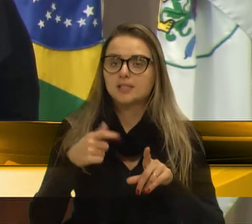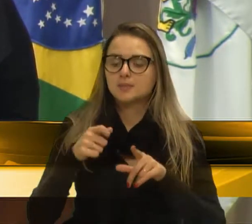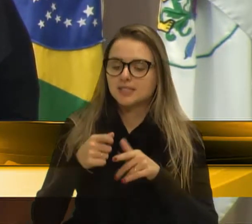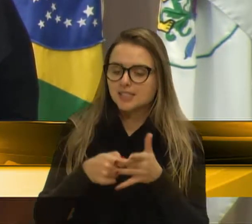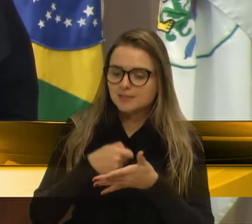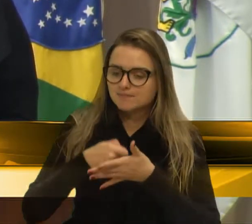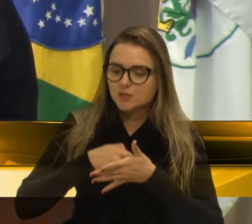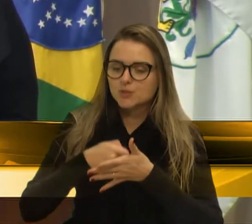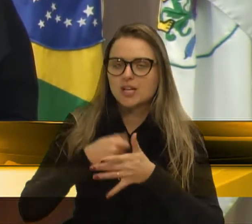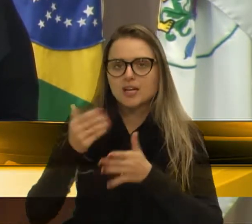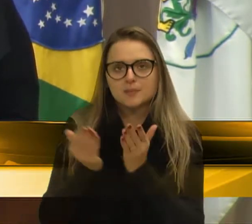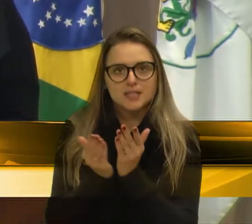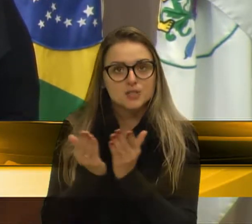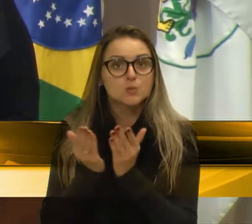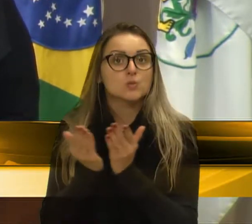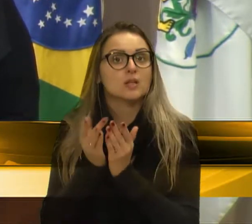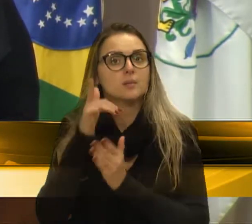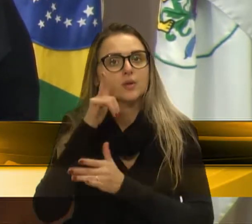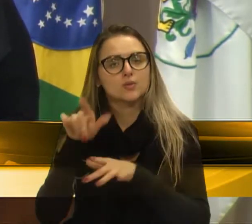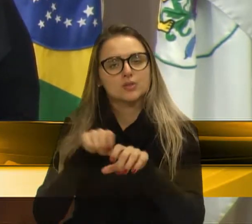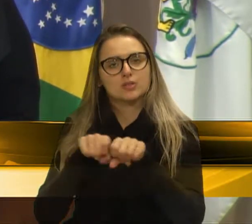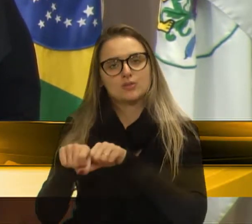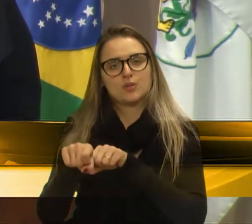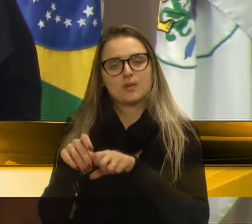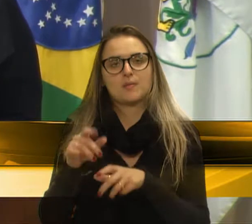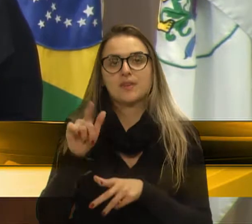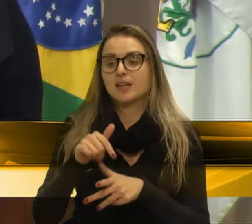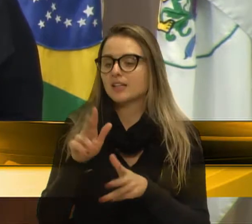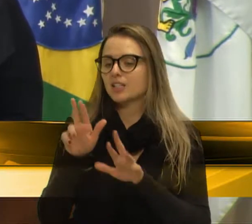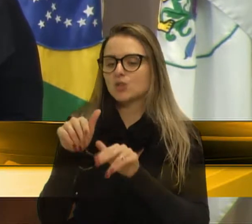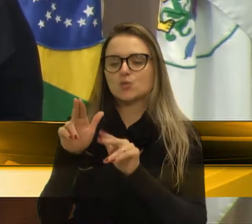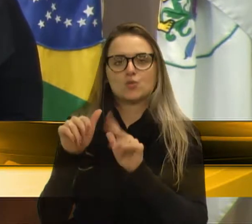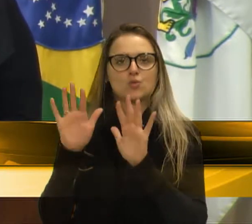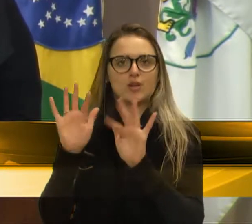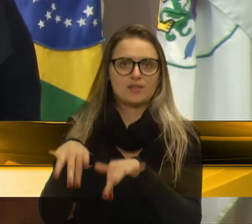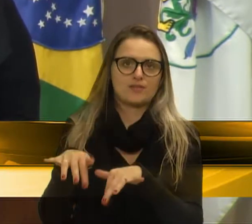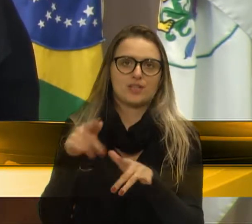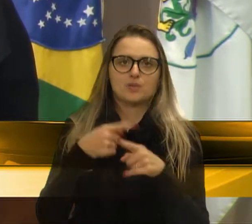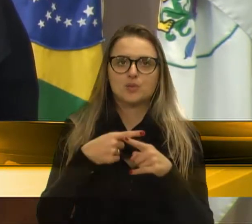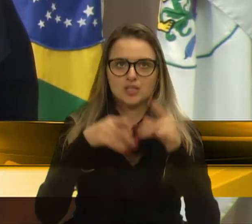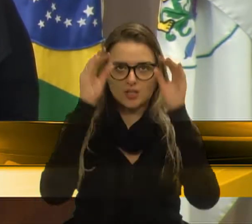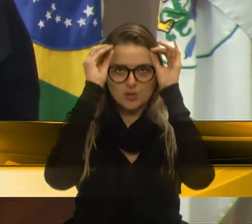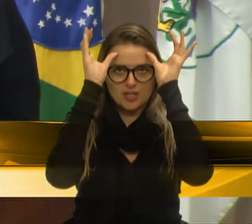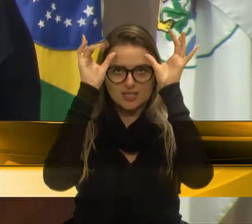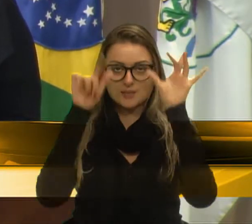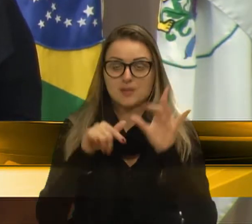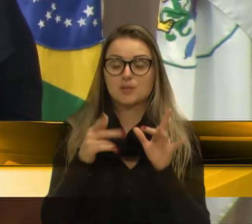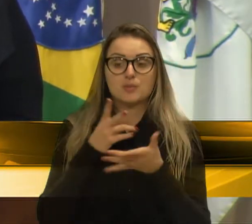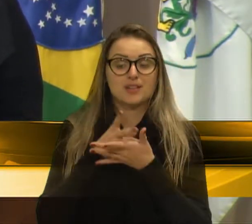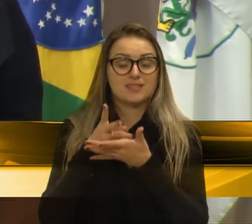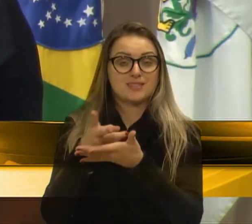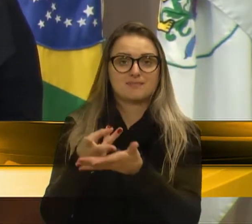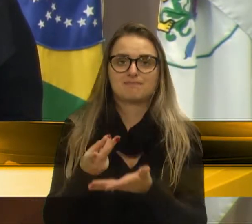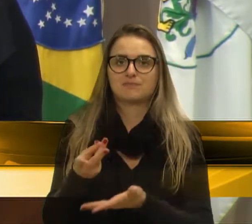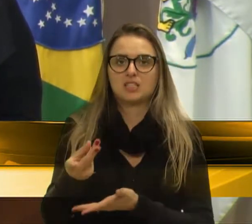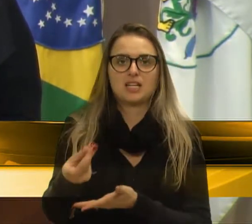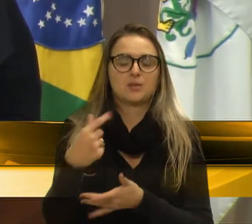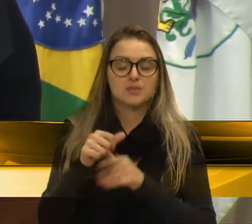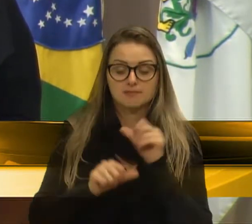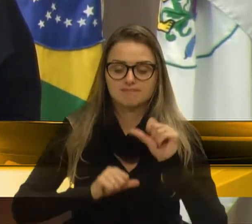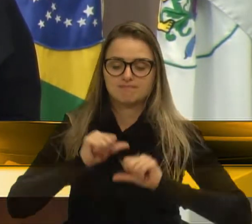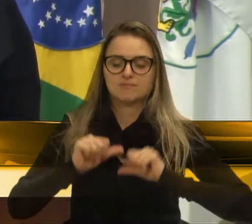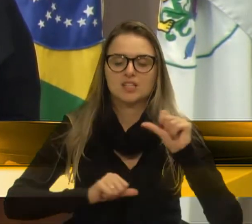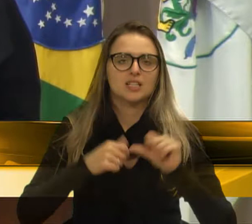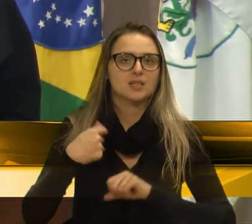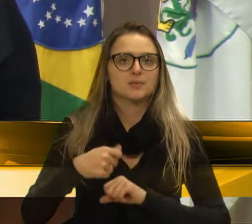nossa formação básica. Formação esta que nunca acaba, pois o conhecimento é dinâmico e transformador, e deve ser continuado